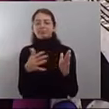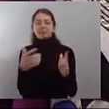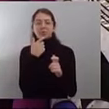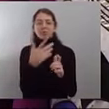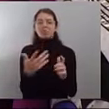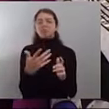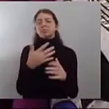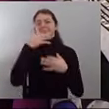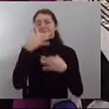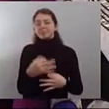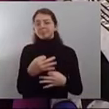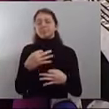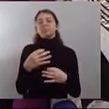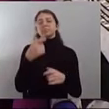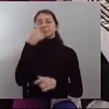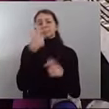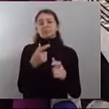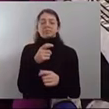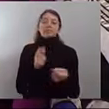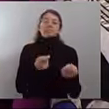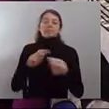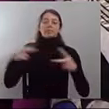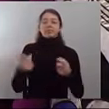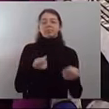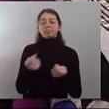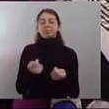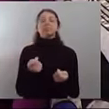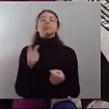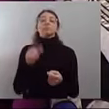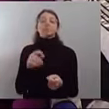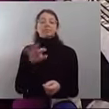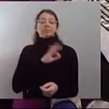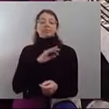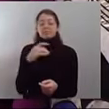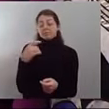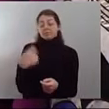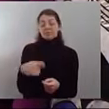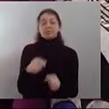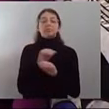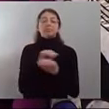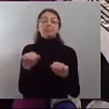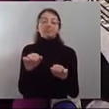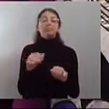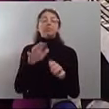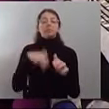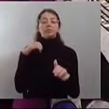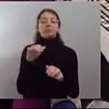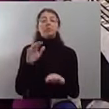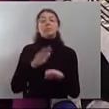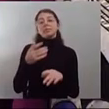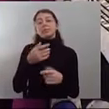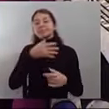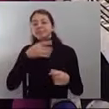de quem lidera o Executivo e de quem preside esta Assembleia. Não gostam do contraditório porque sabem que ele está carregado de verdade e ouvir as verdades